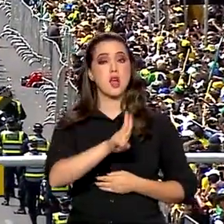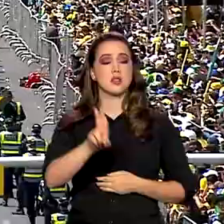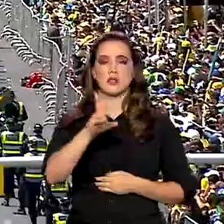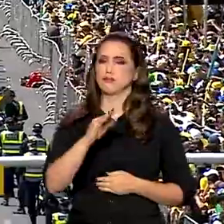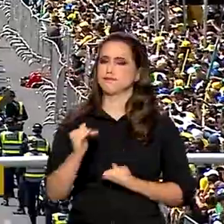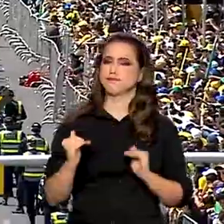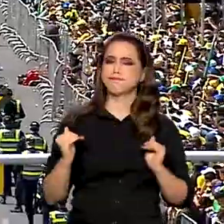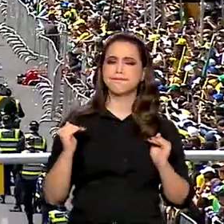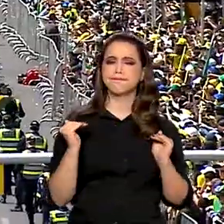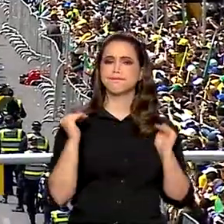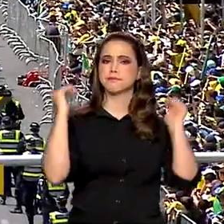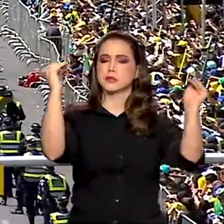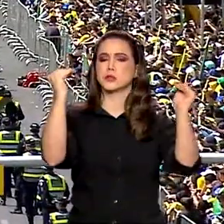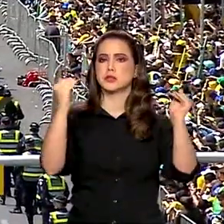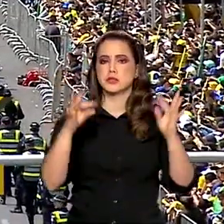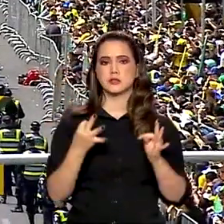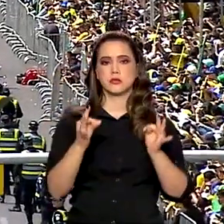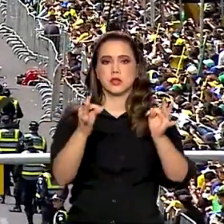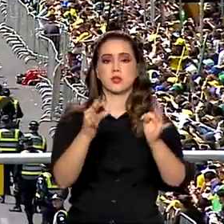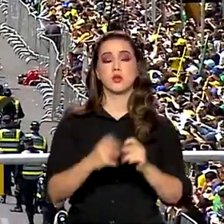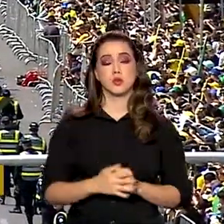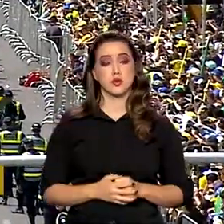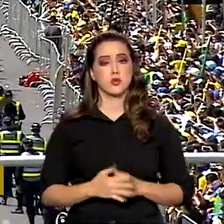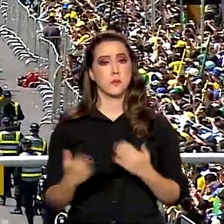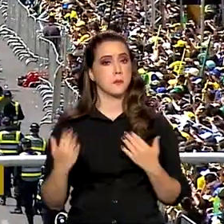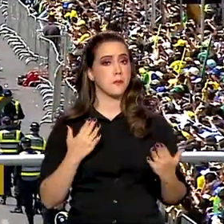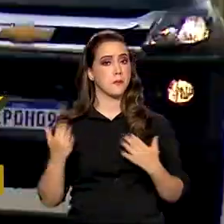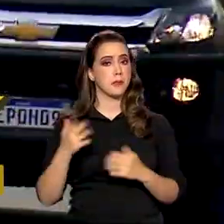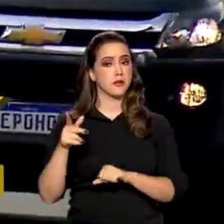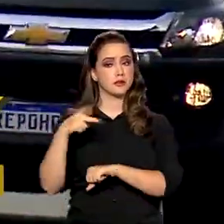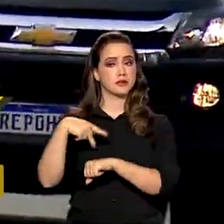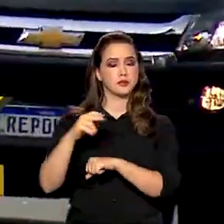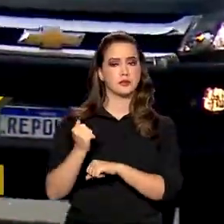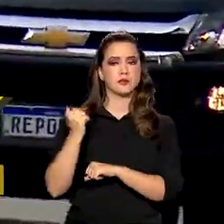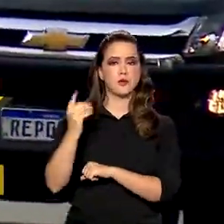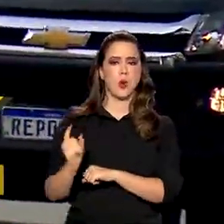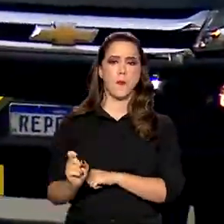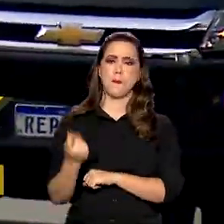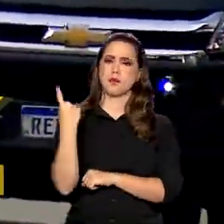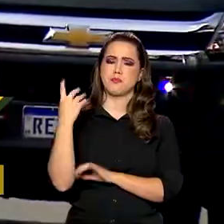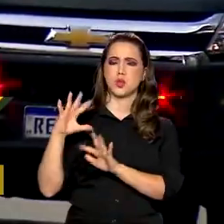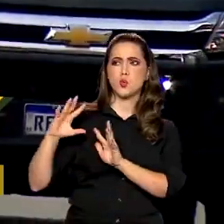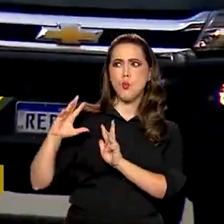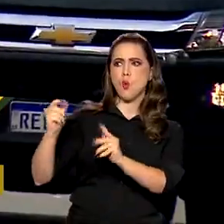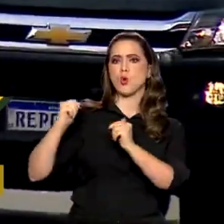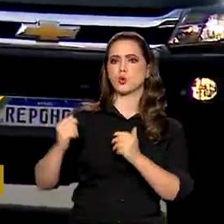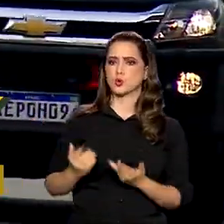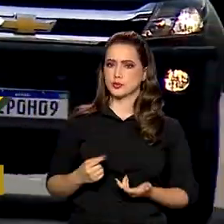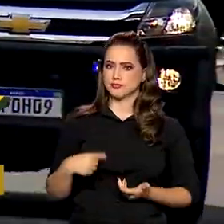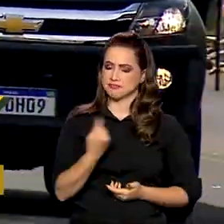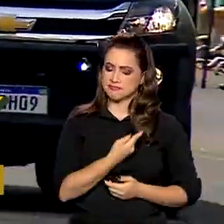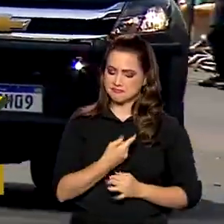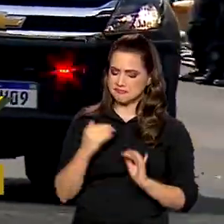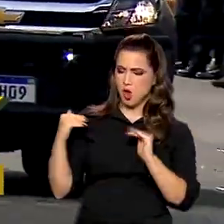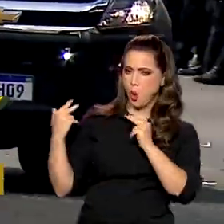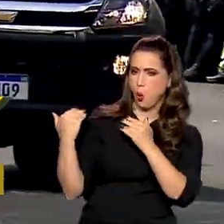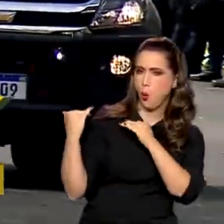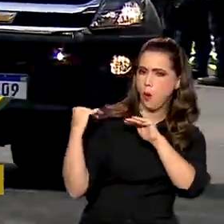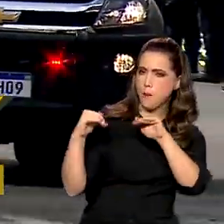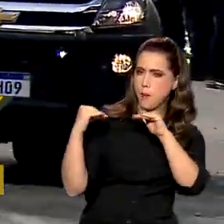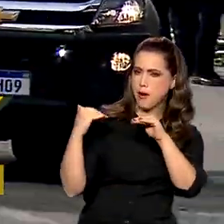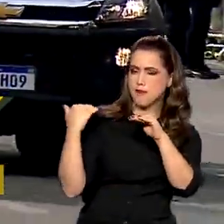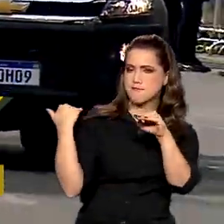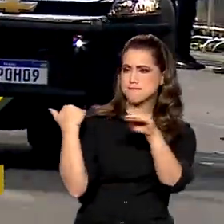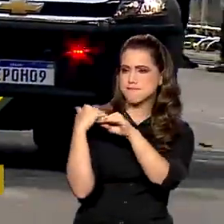de elevado padrão, né? Equiparado aos países de primeiro mundo. E é importantíssimo que a população brasileira saiba